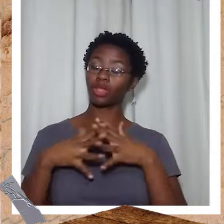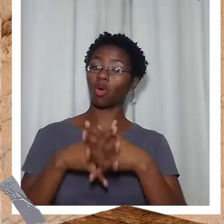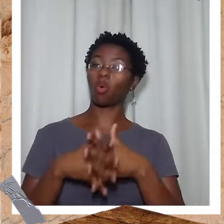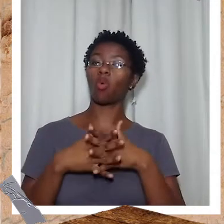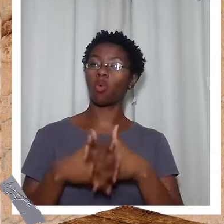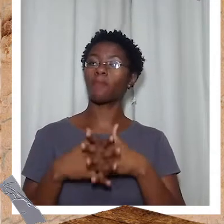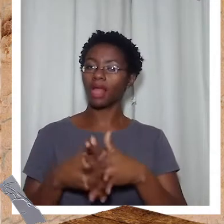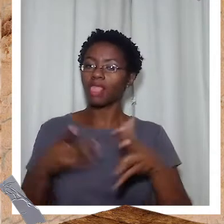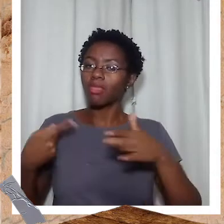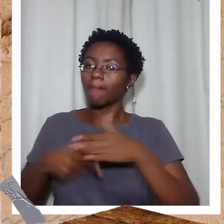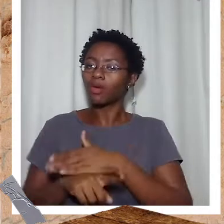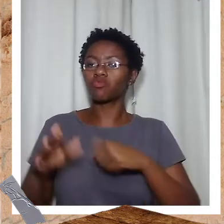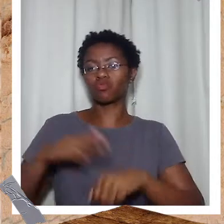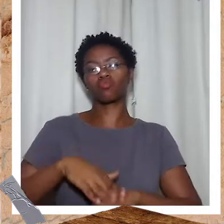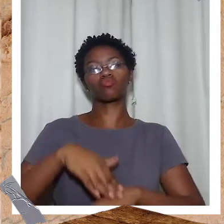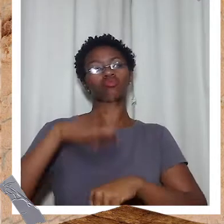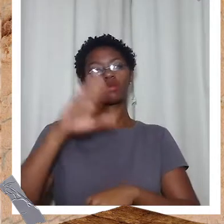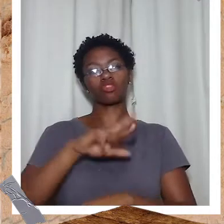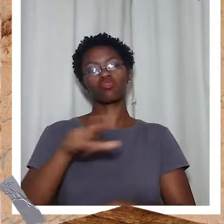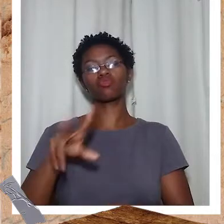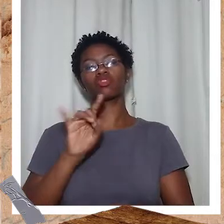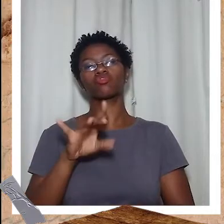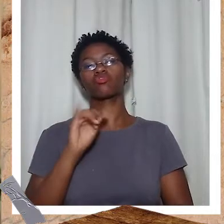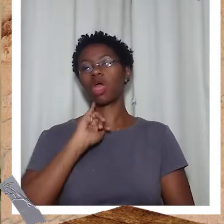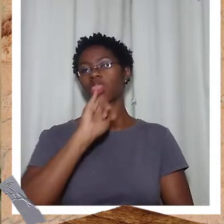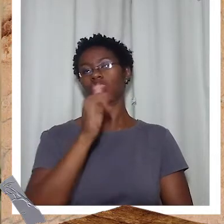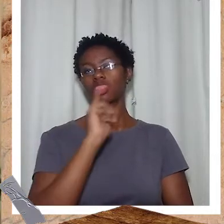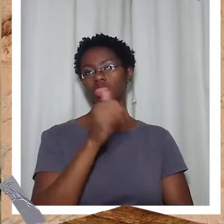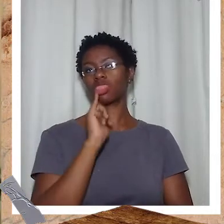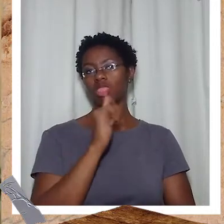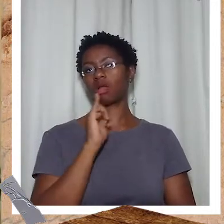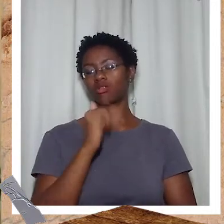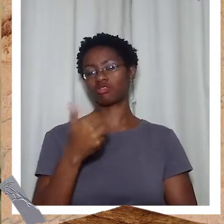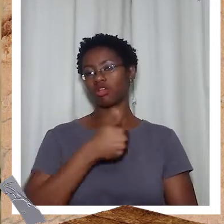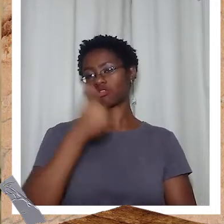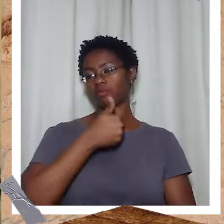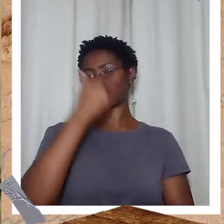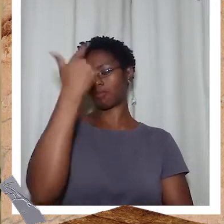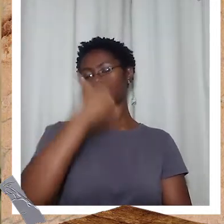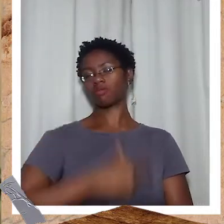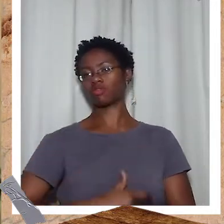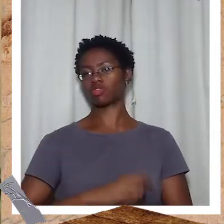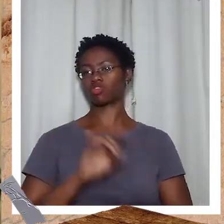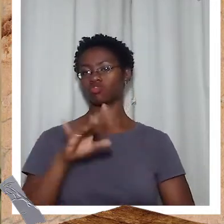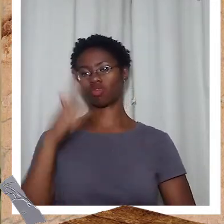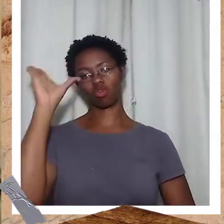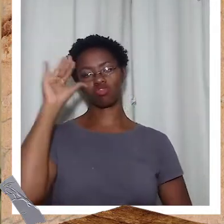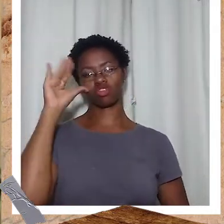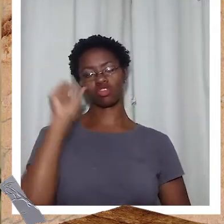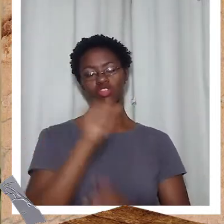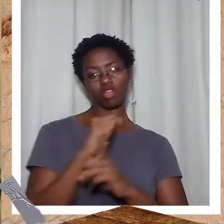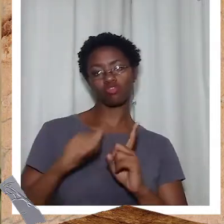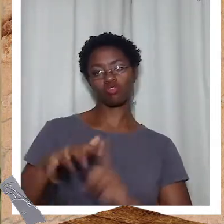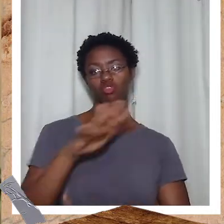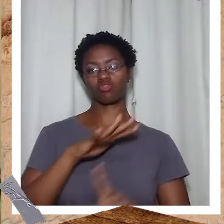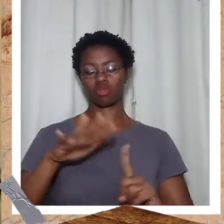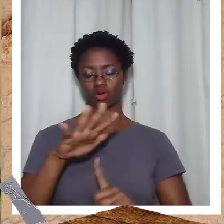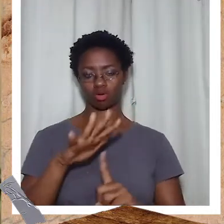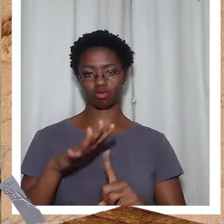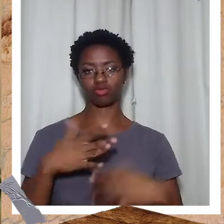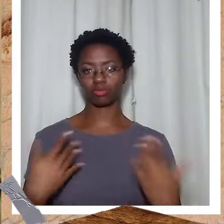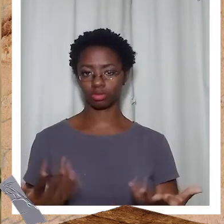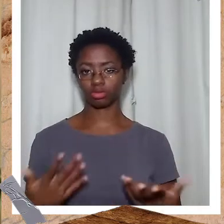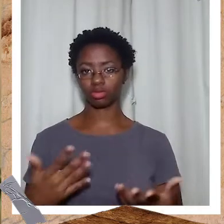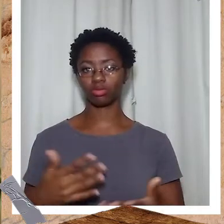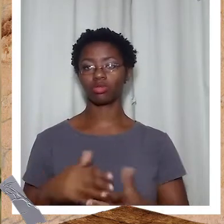que simplesmente uma suposta narrativa em primeira pessoa com uma curiosidade sociológica. O que nos tem